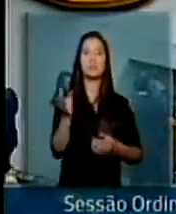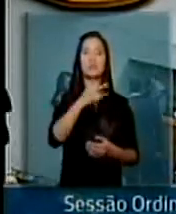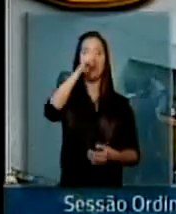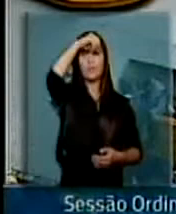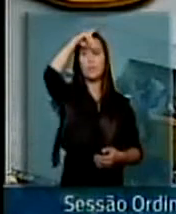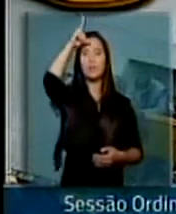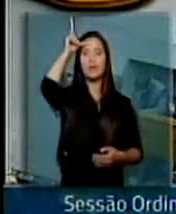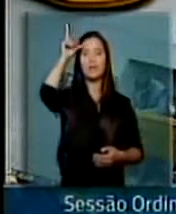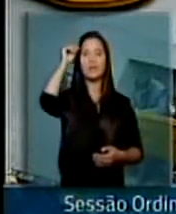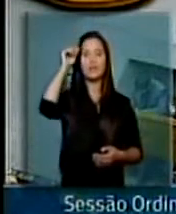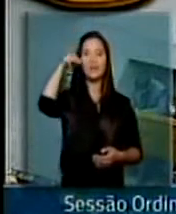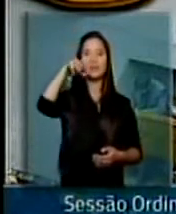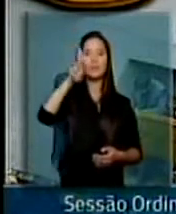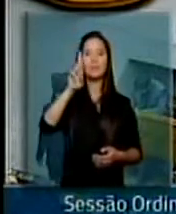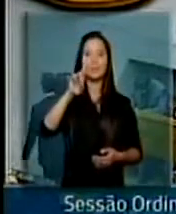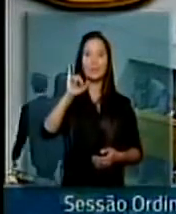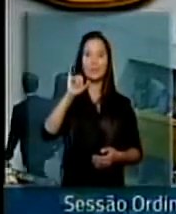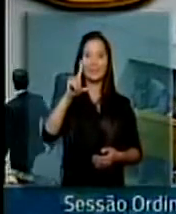Murilo Zawit.